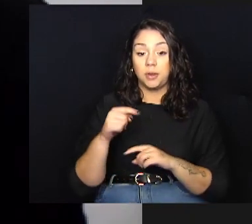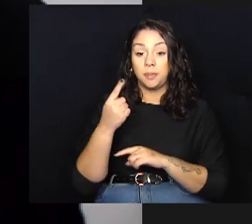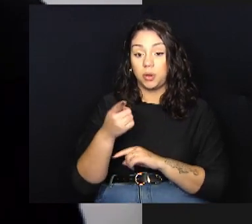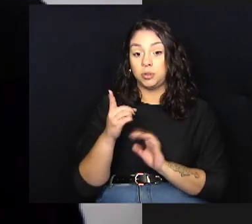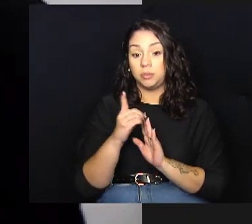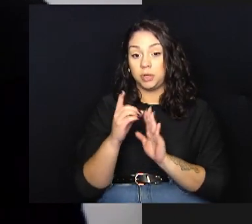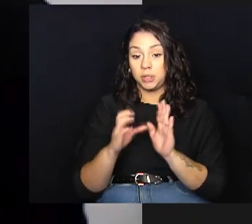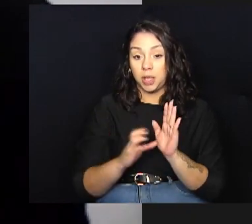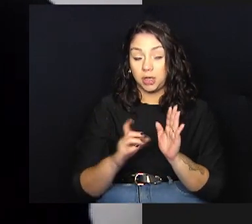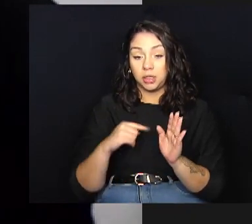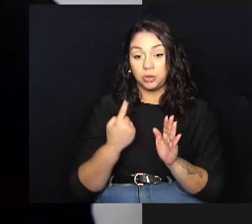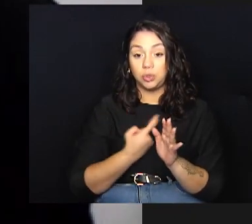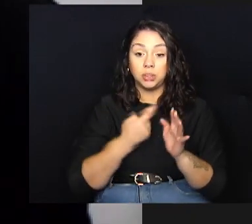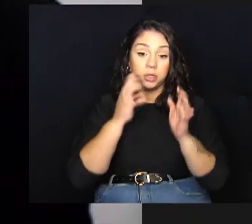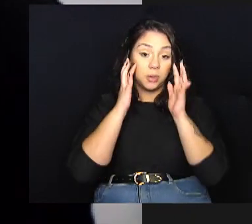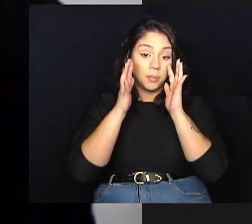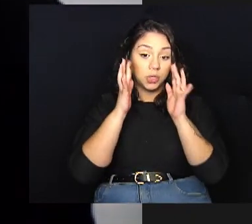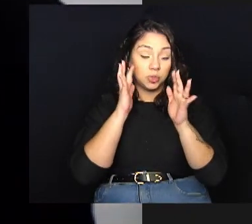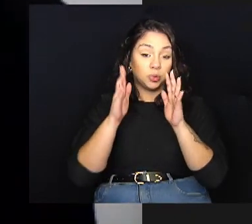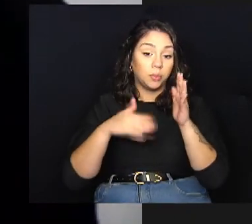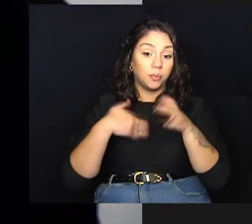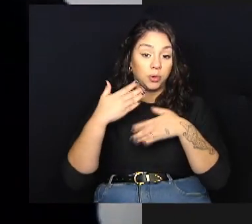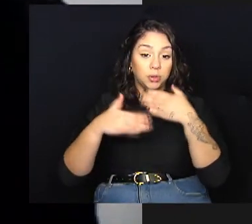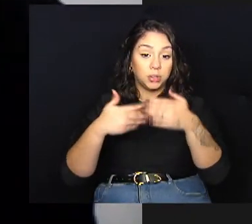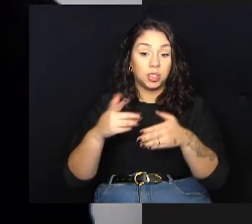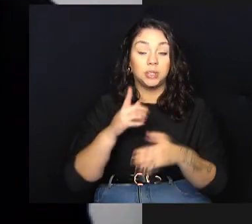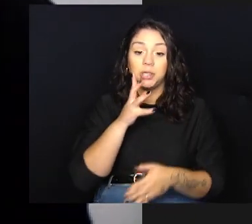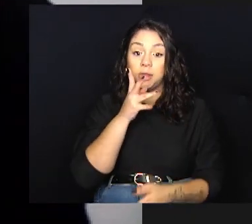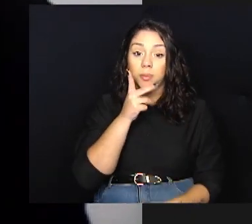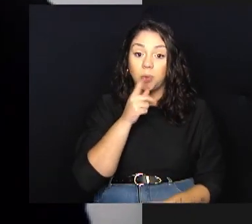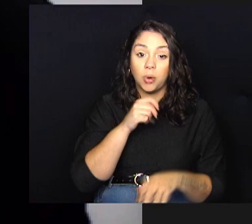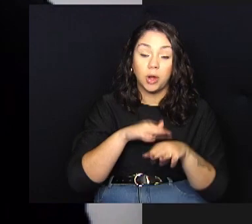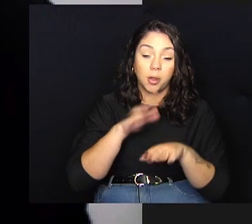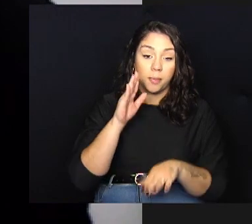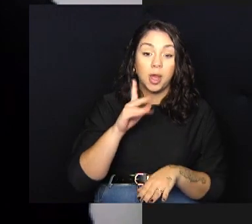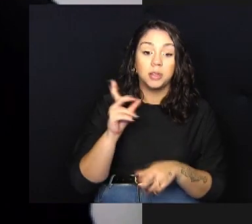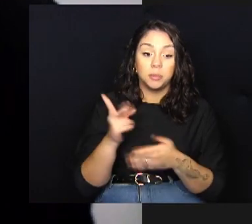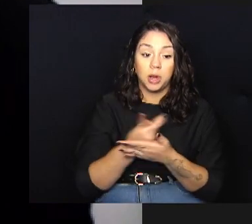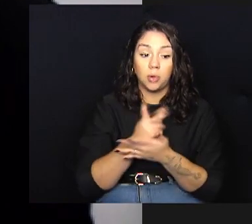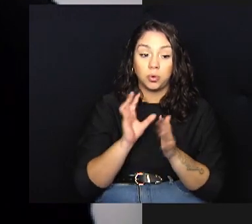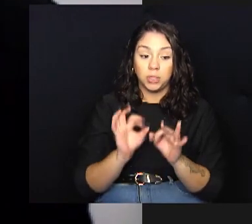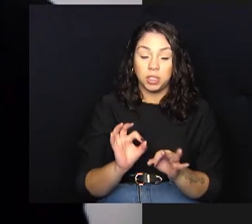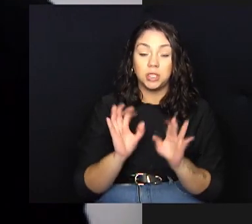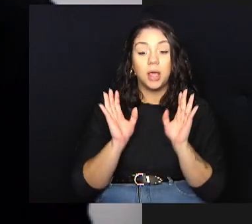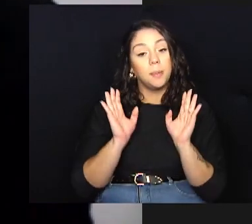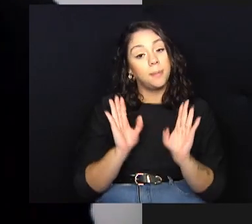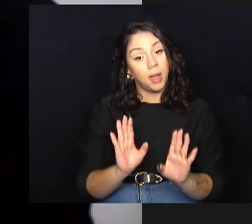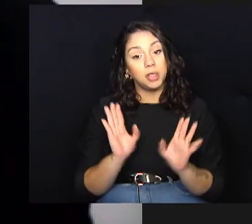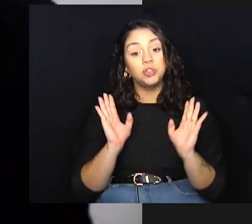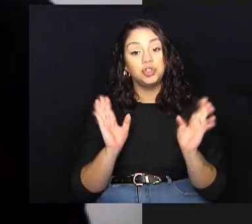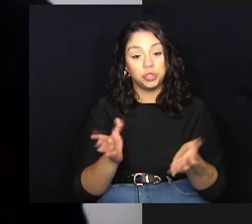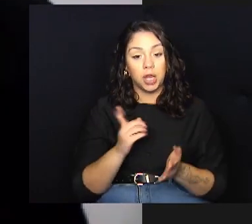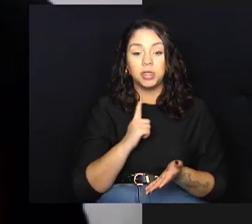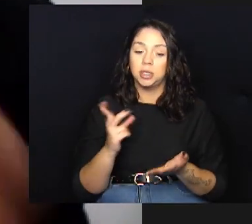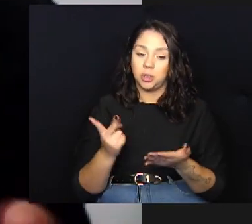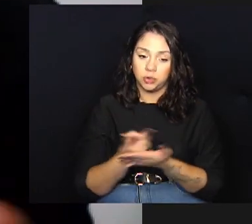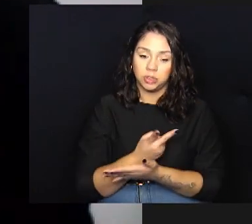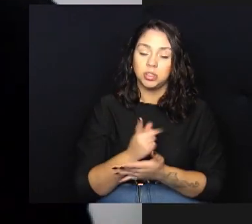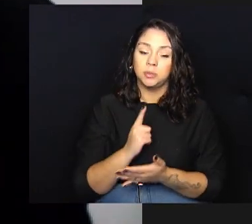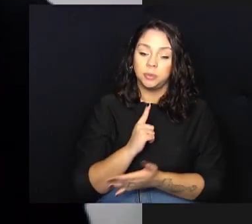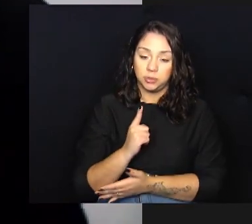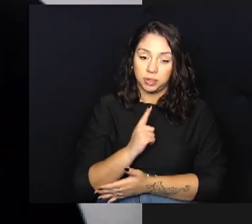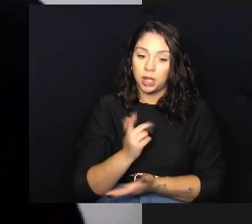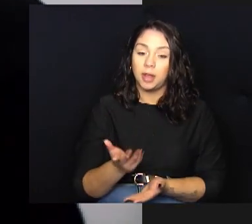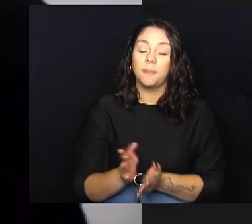a gente imaginou que esse processo fosse demorar um pouco mais para acontecer mas ele já tá acontecendo já a gente